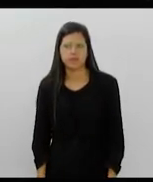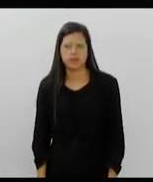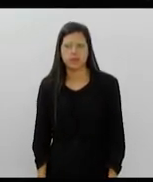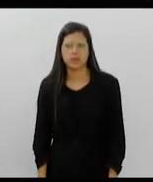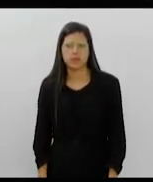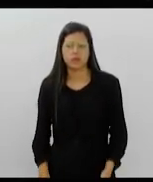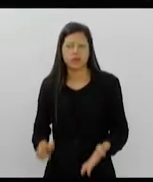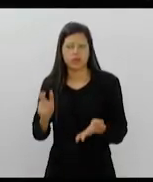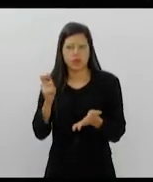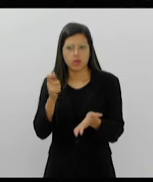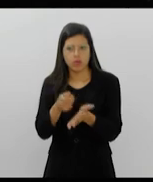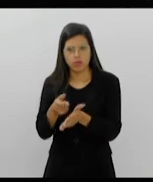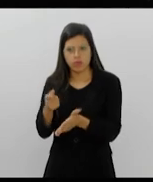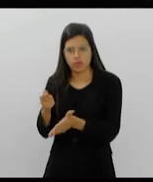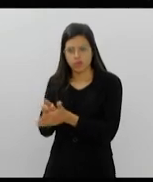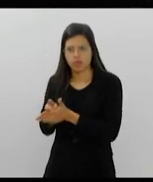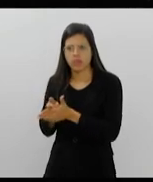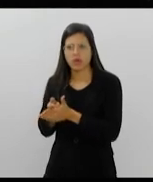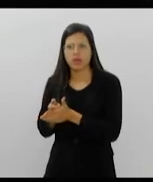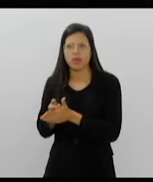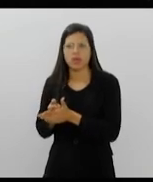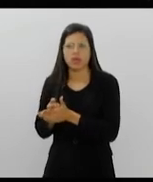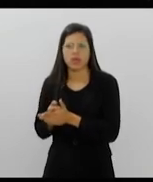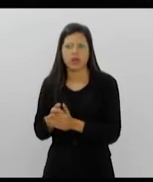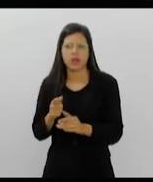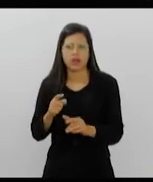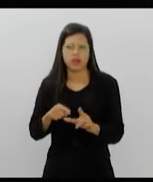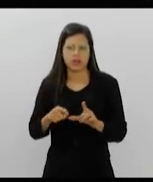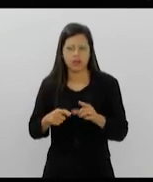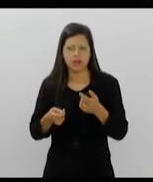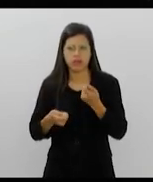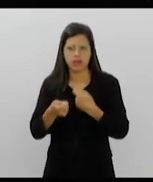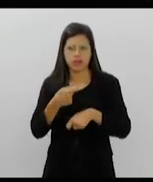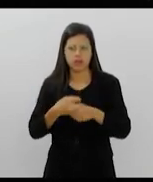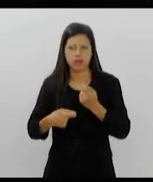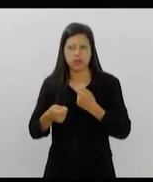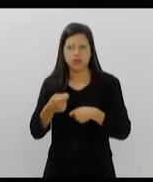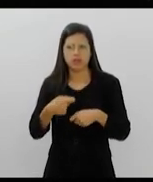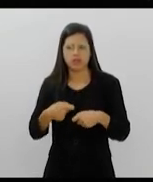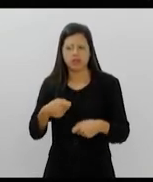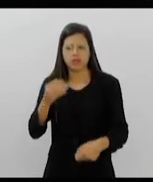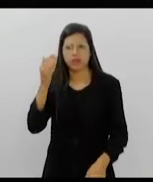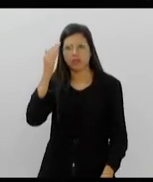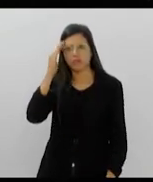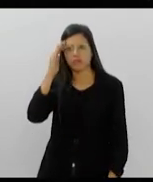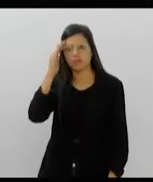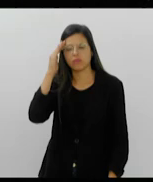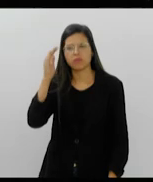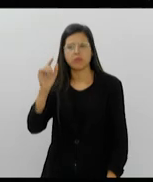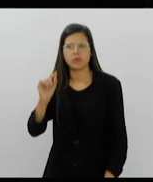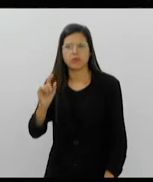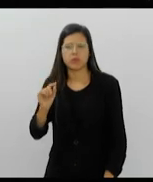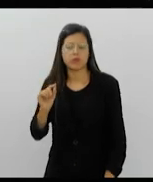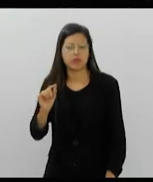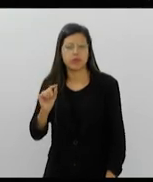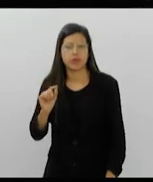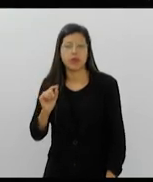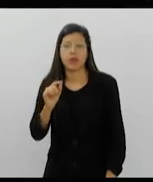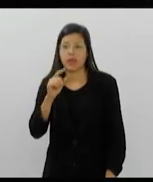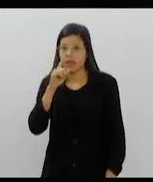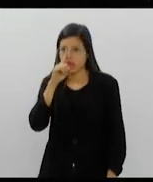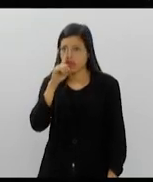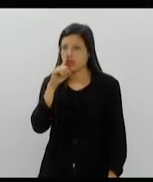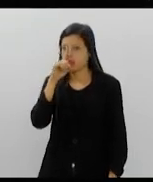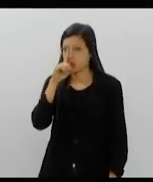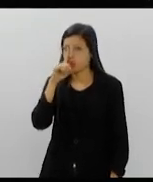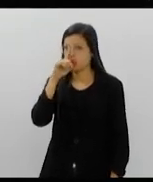foram compradas letras financeiras, no meu entendimento, de grande risco.